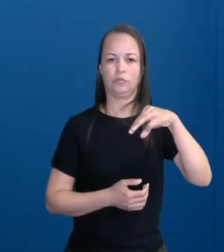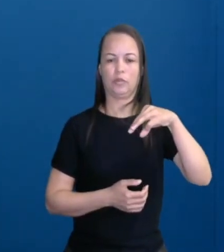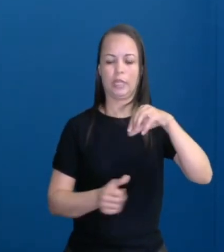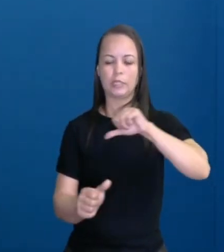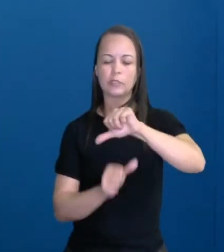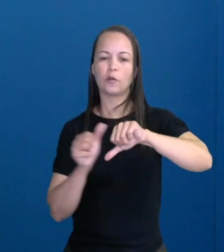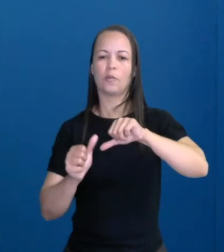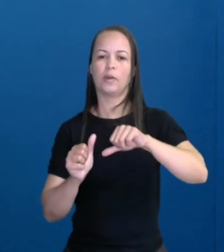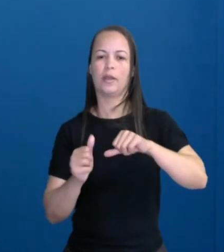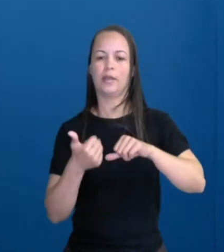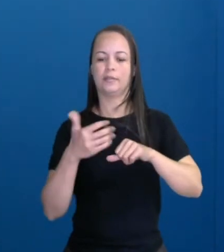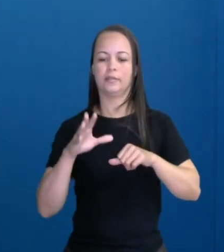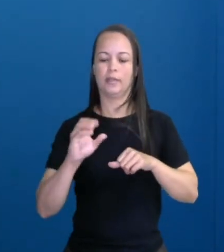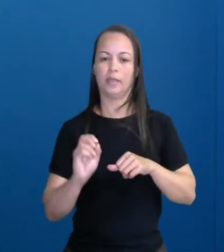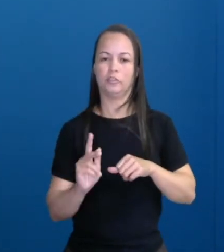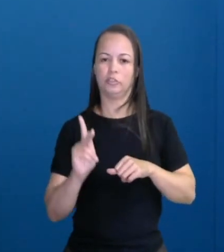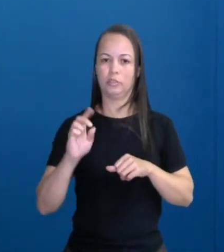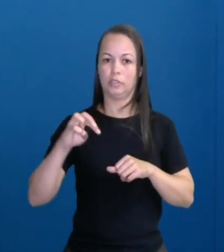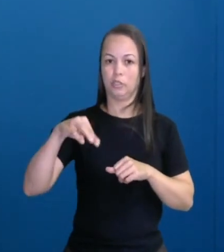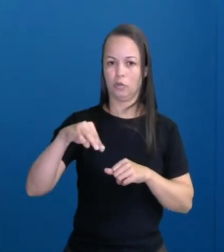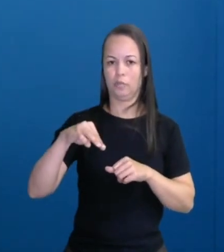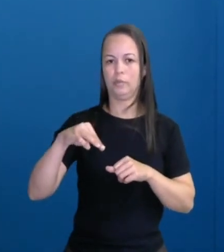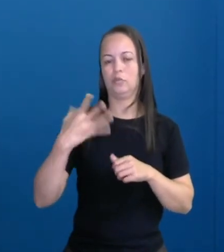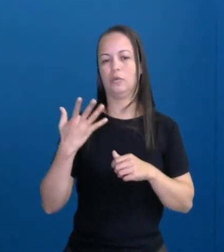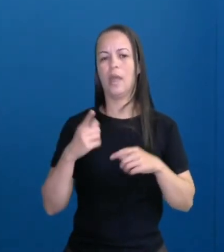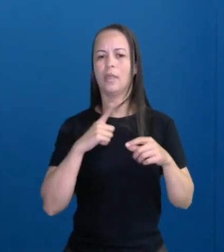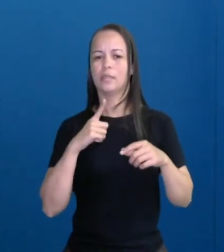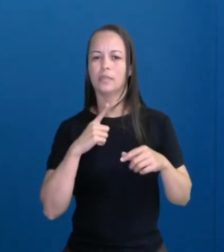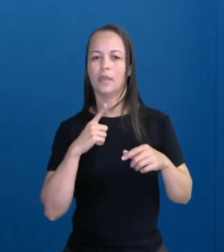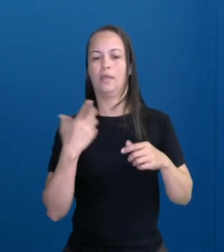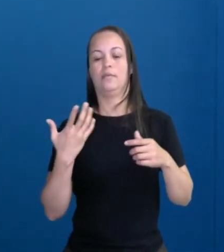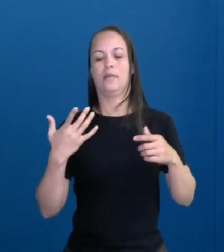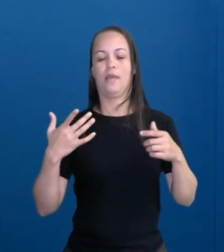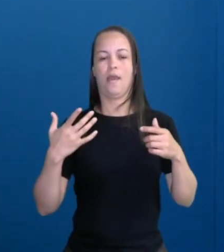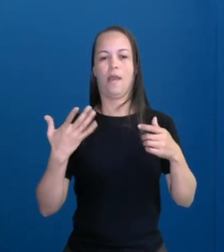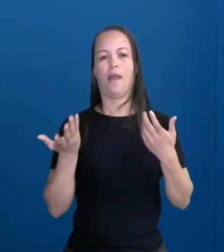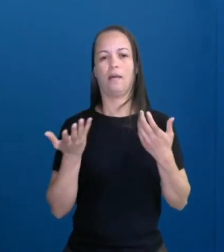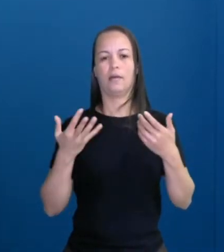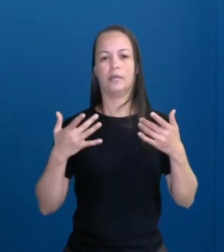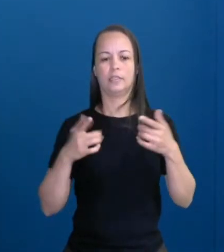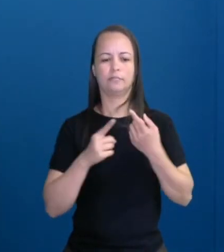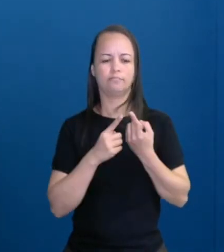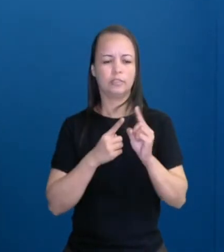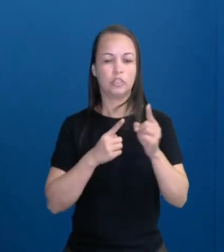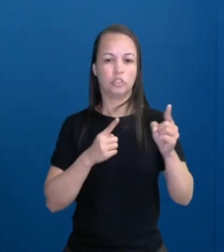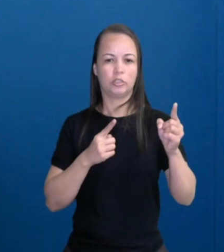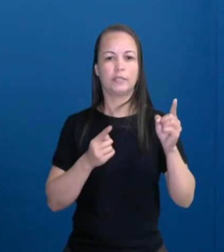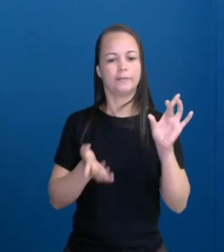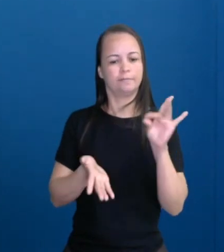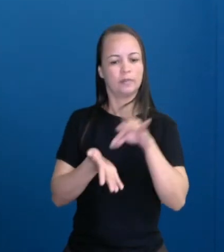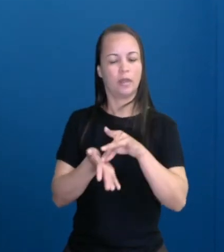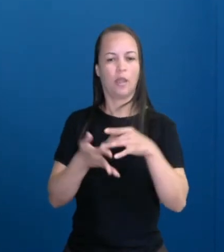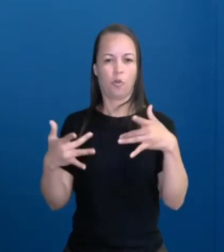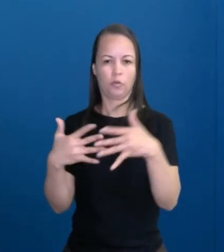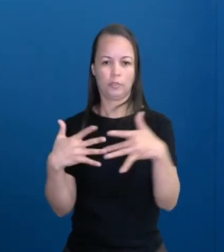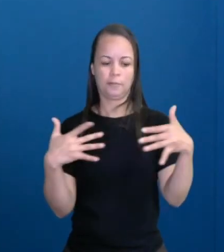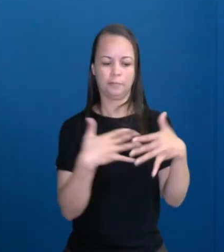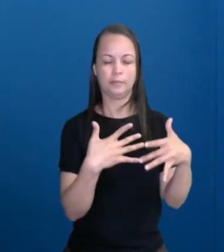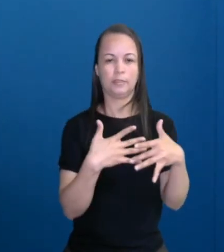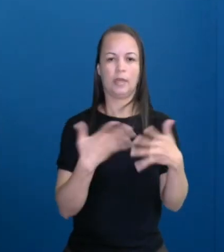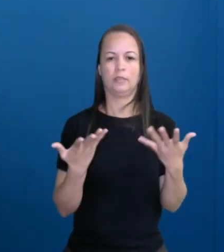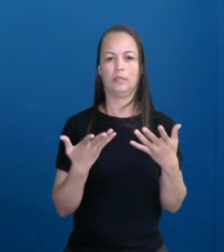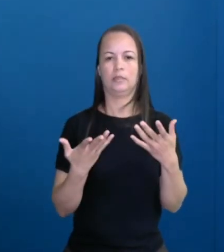quilômetros. E aí, nós temos a distância real da cidade, que no mapa está em 5 centímetros e na realidade vale